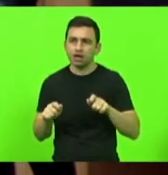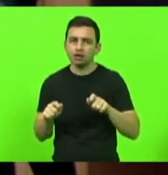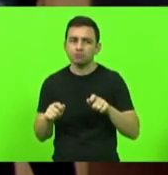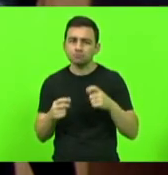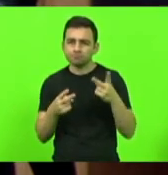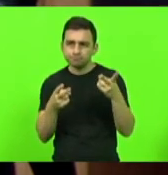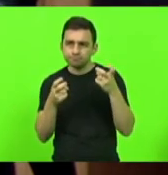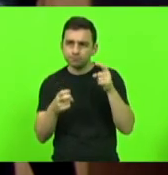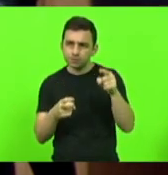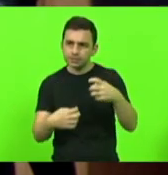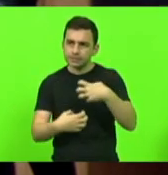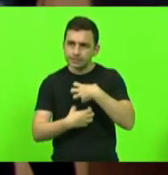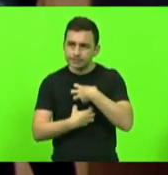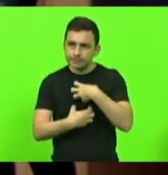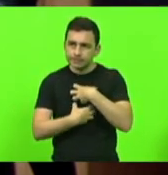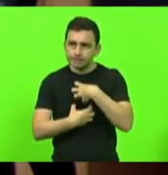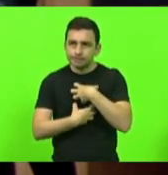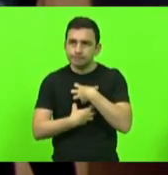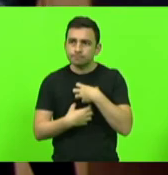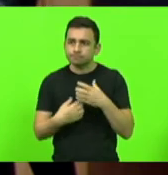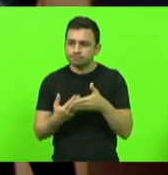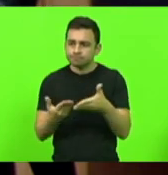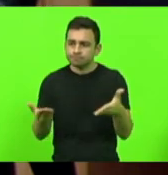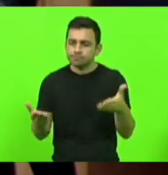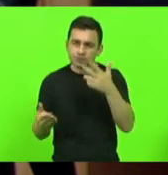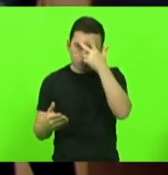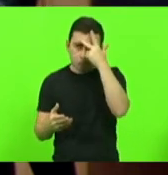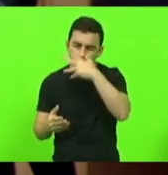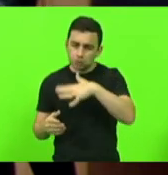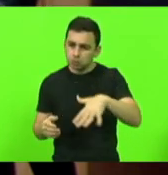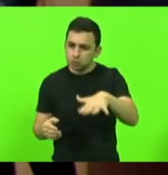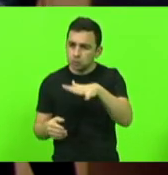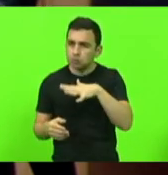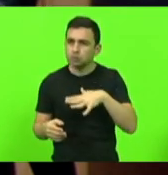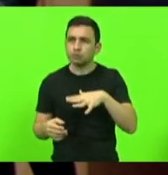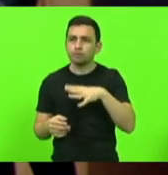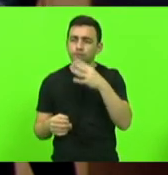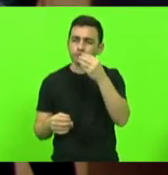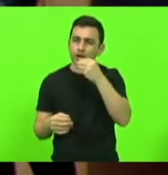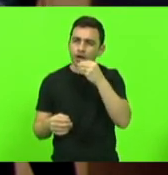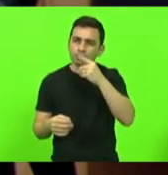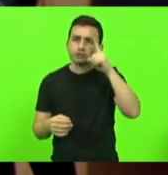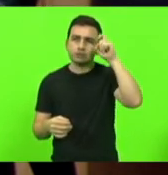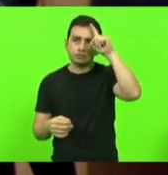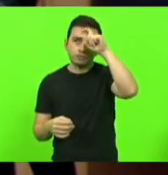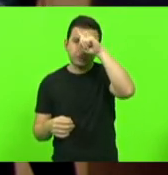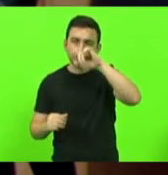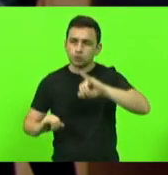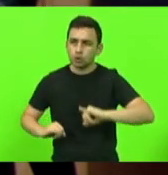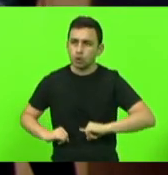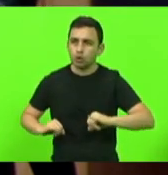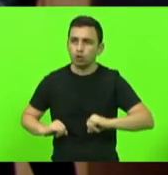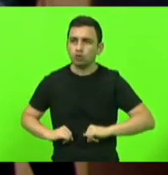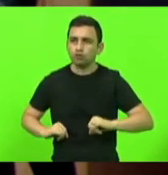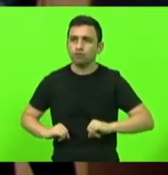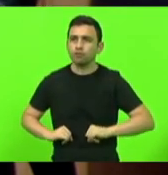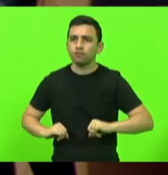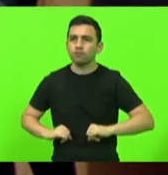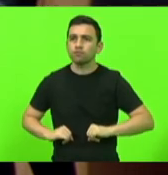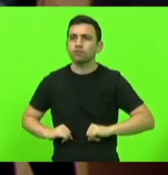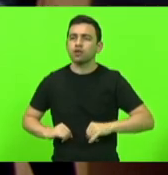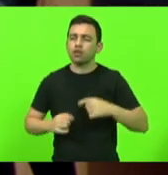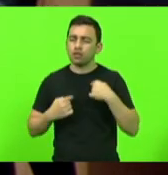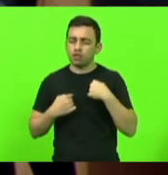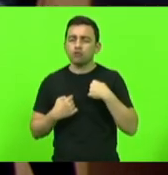olhar sensível para com os menos favorecidos e aqueles que passam por situações aflitivas, causa que eu